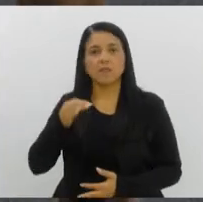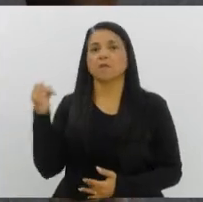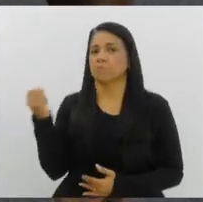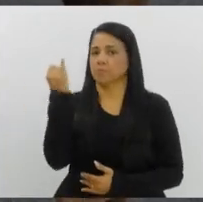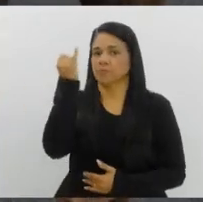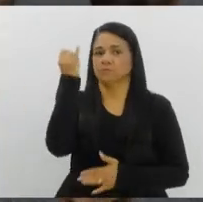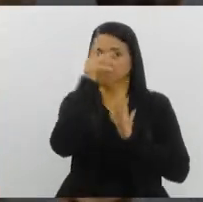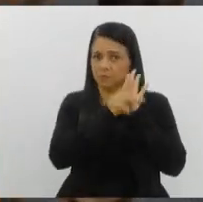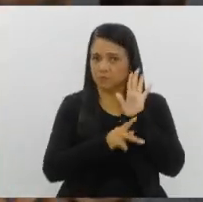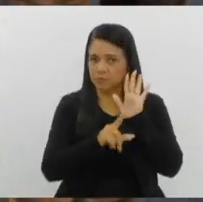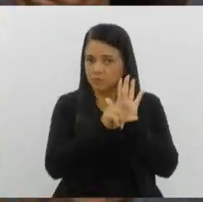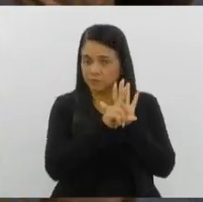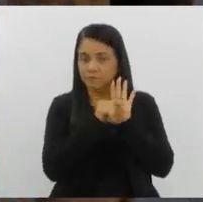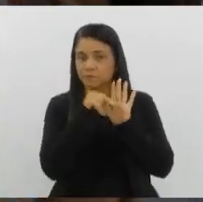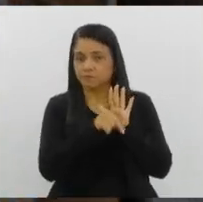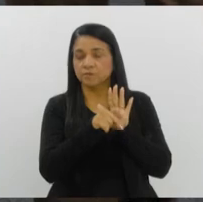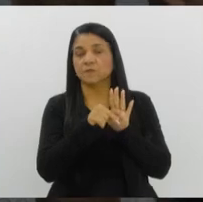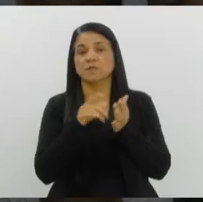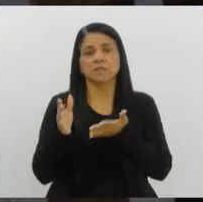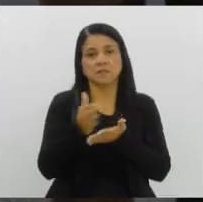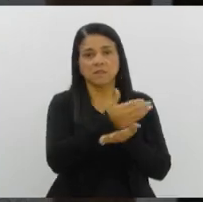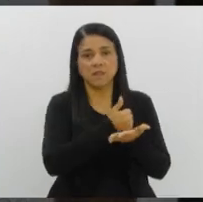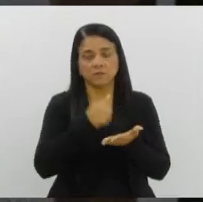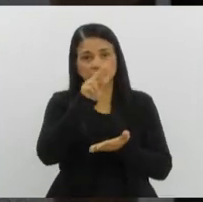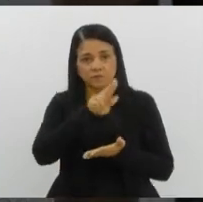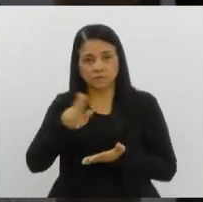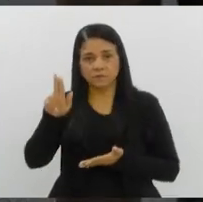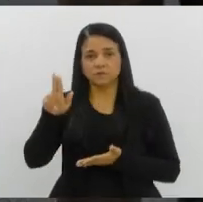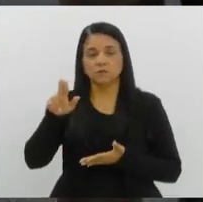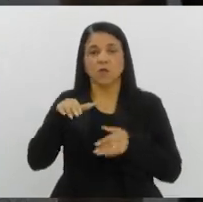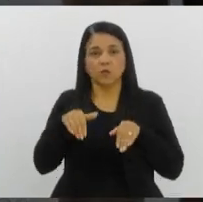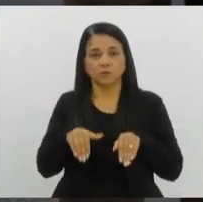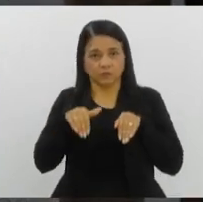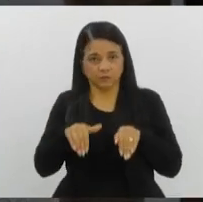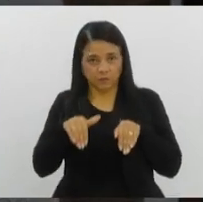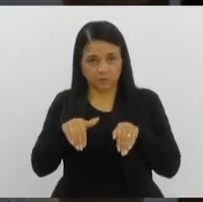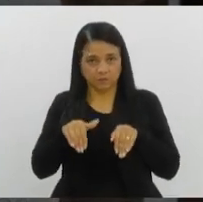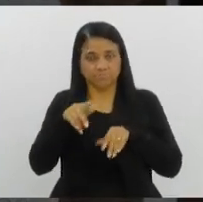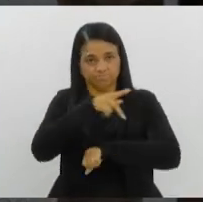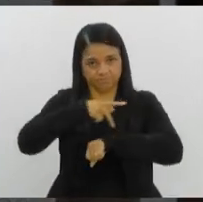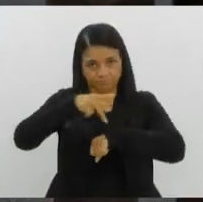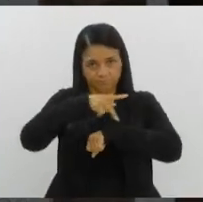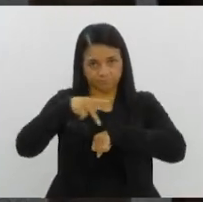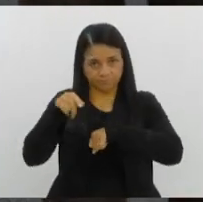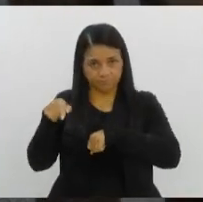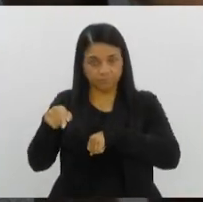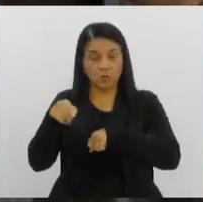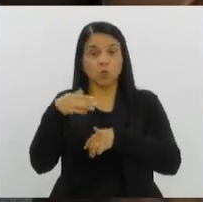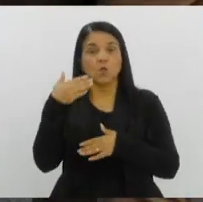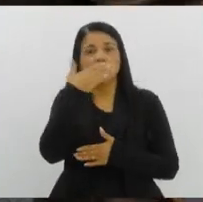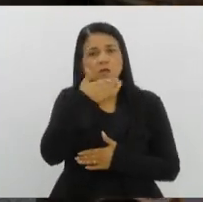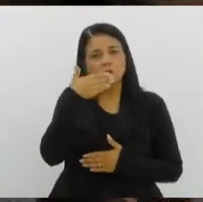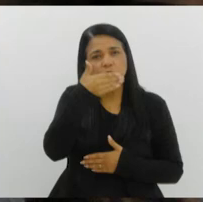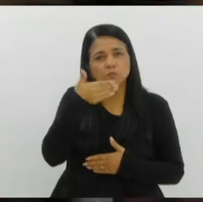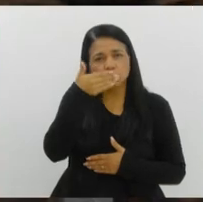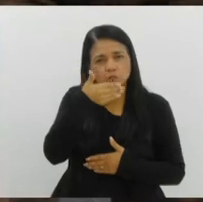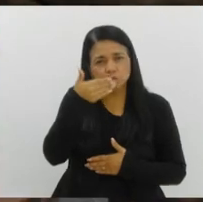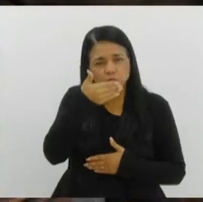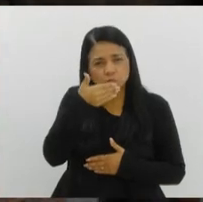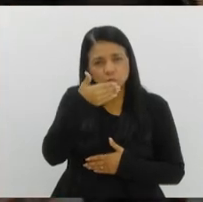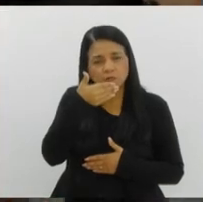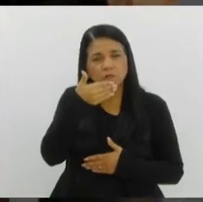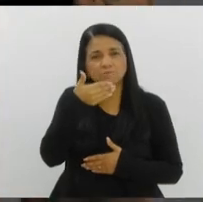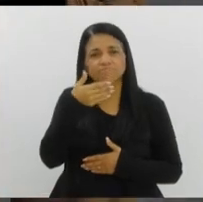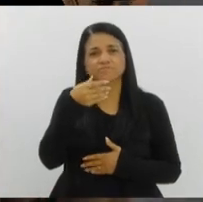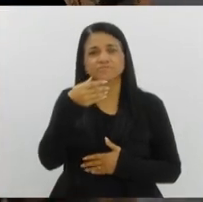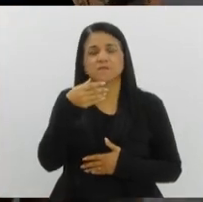projeto. Dados da Universidade Australiana Queensland dão conta que o açúcar chega a fazer tão mal